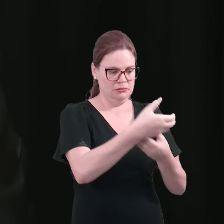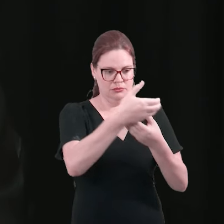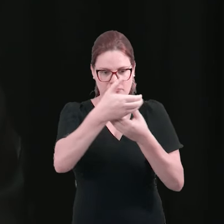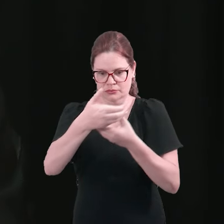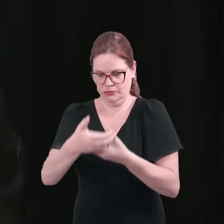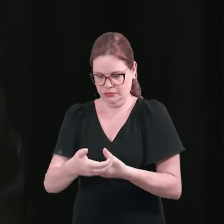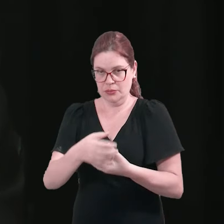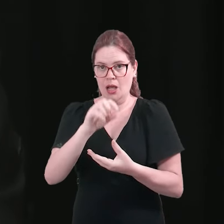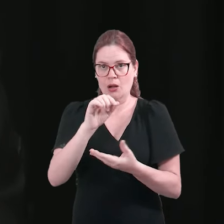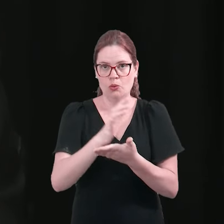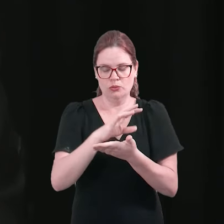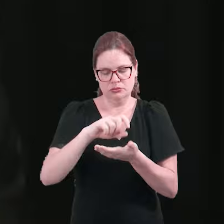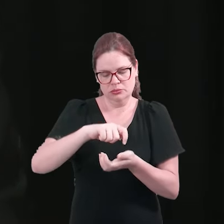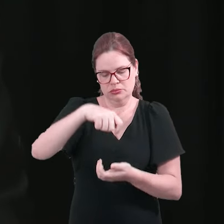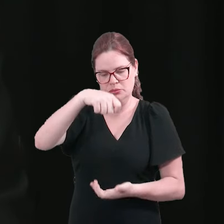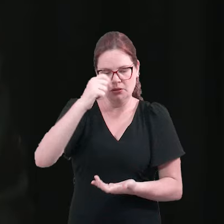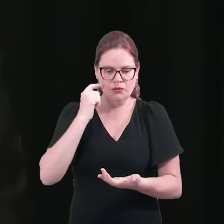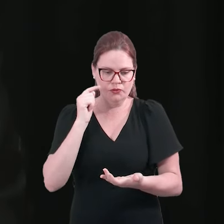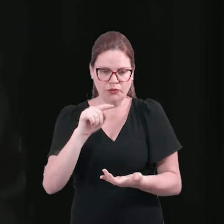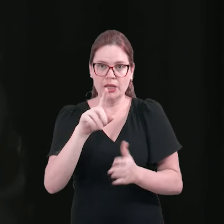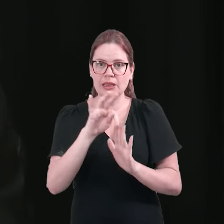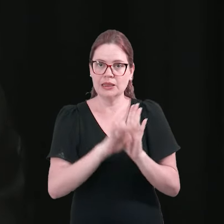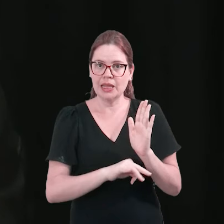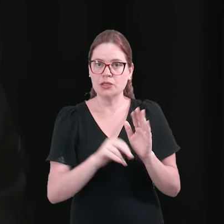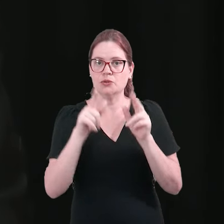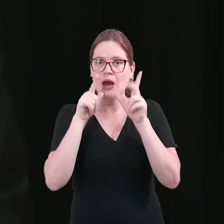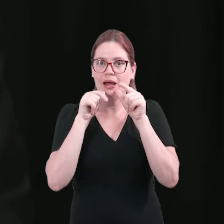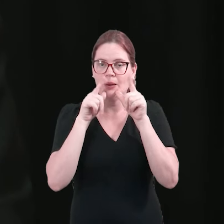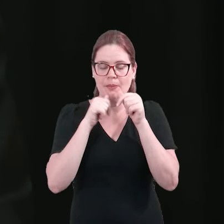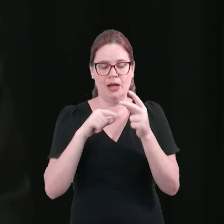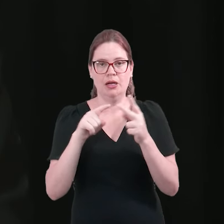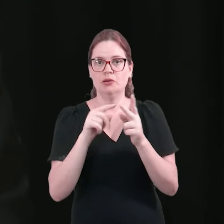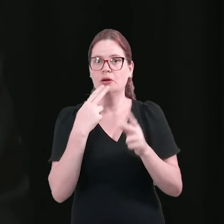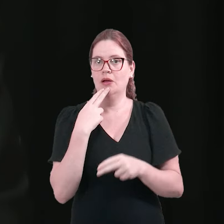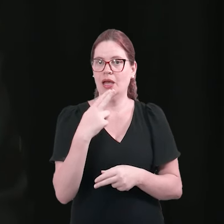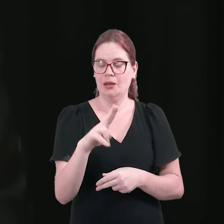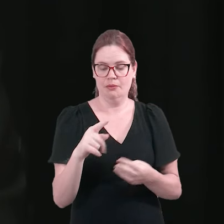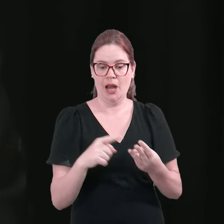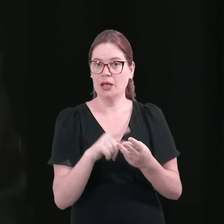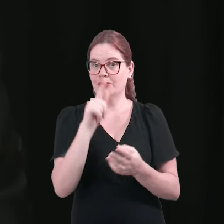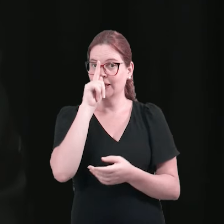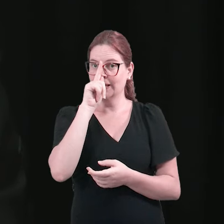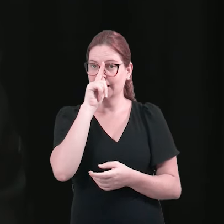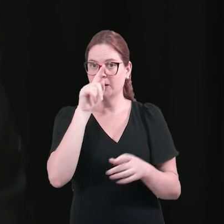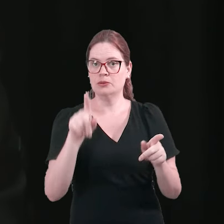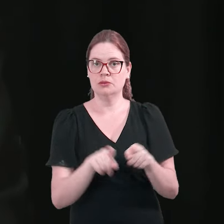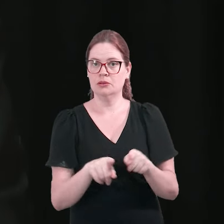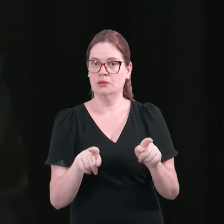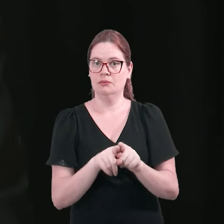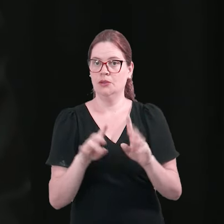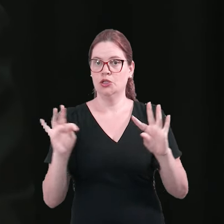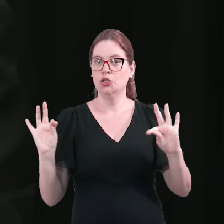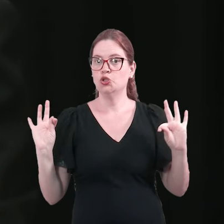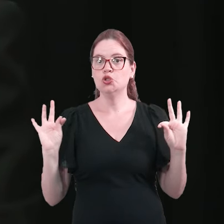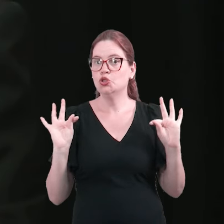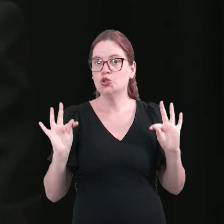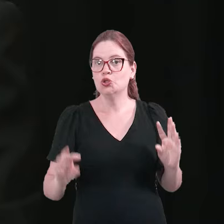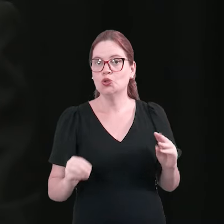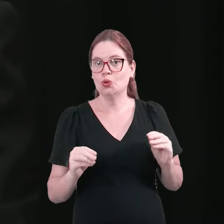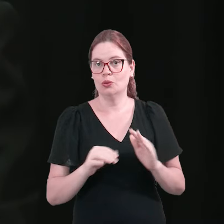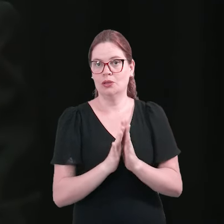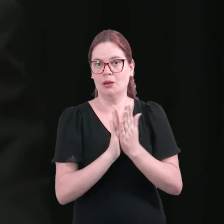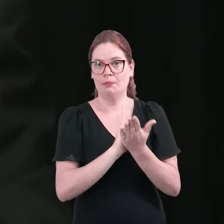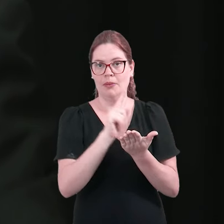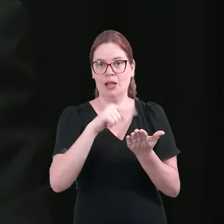manuscritos, foi-se achado textos em aramaico, em hebraico e grego também, de toda a